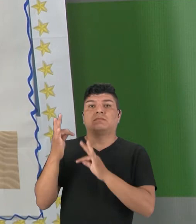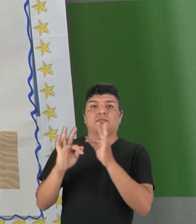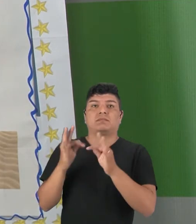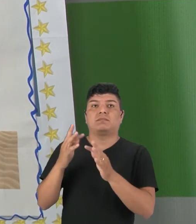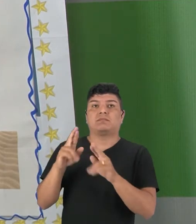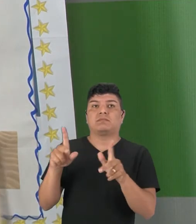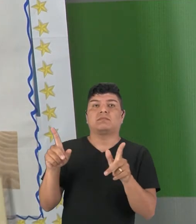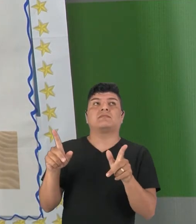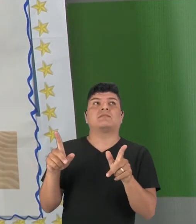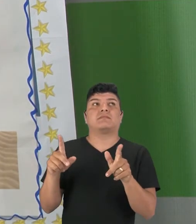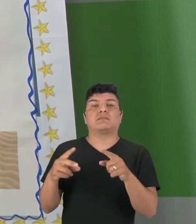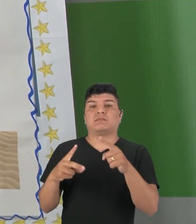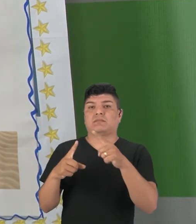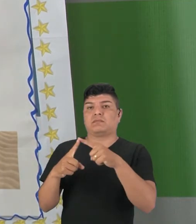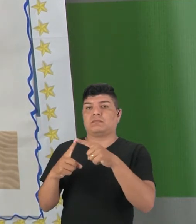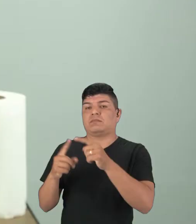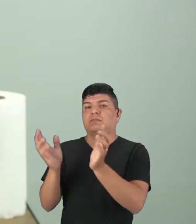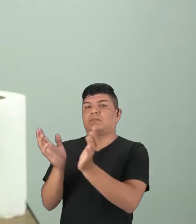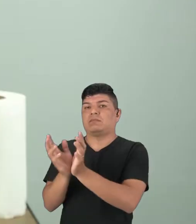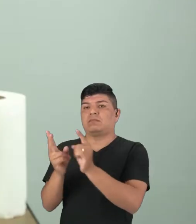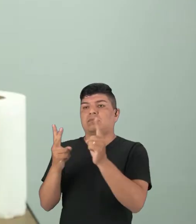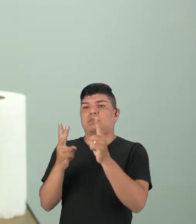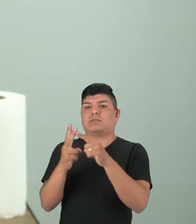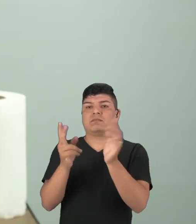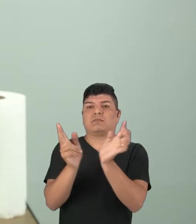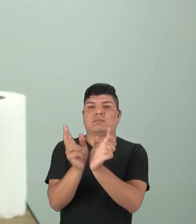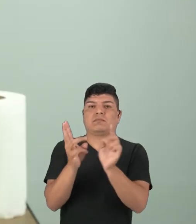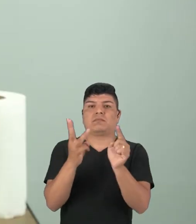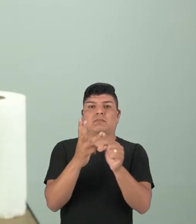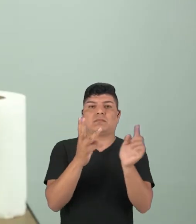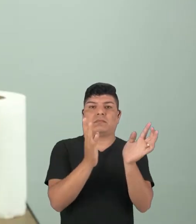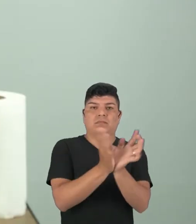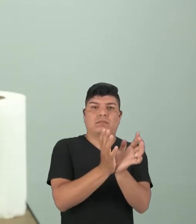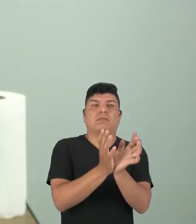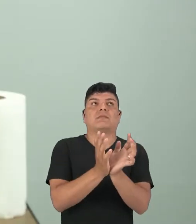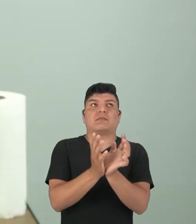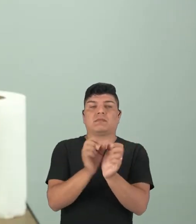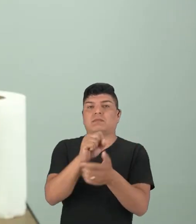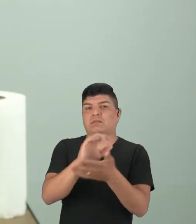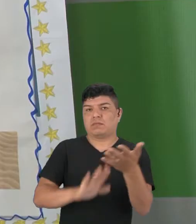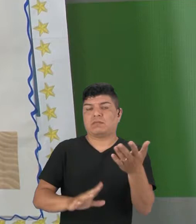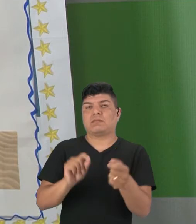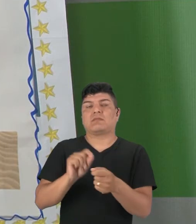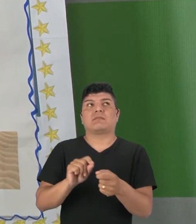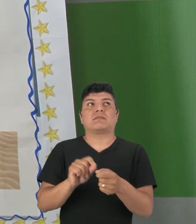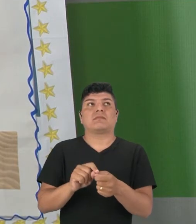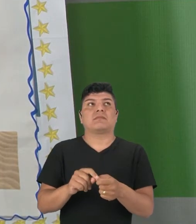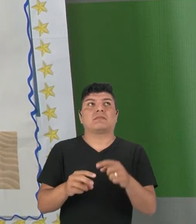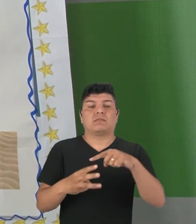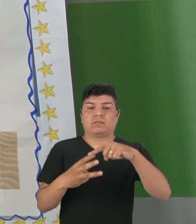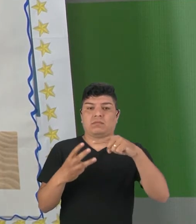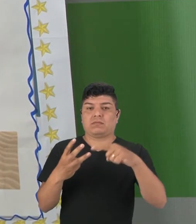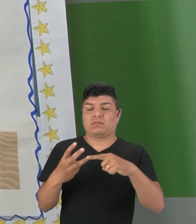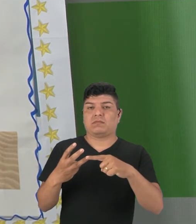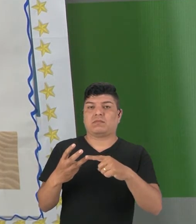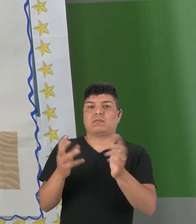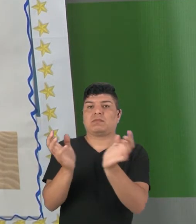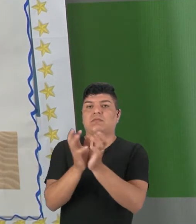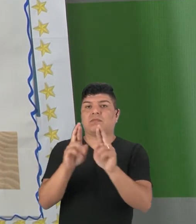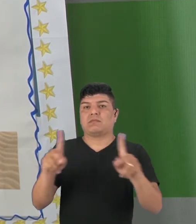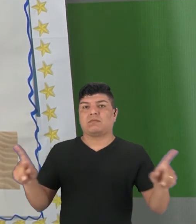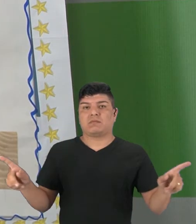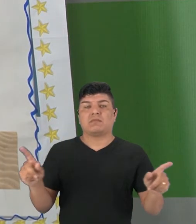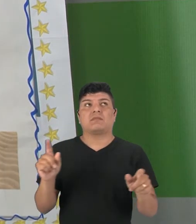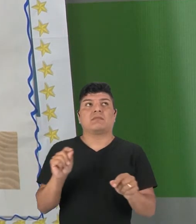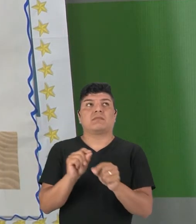grupo, o segundo grupo e o terceiro grupo, como se fosse uma atividade, né, que nós estivemos fazendo. Aí aqui tem 3 grupos diferentes. A gente